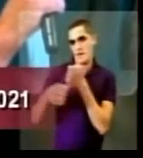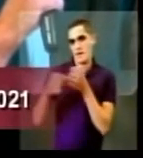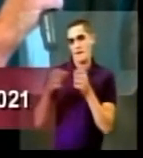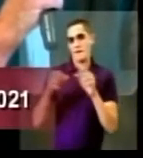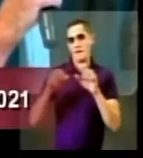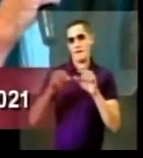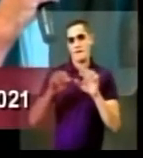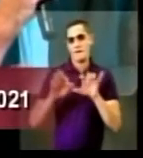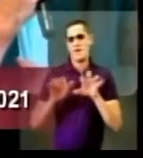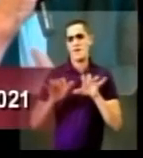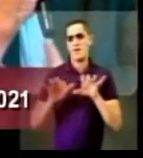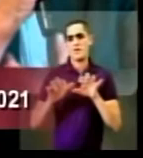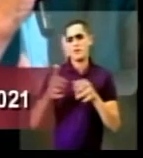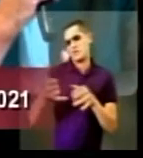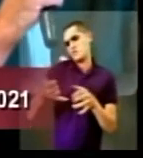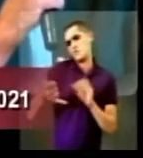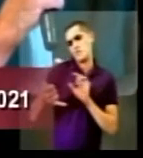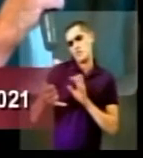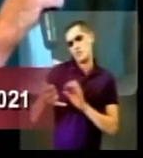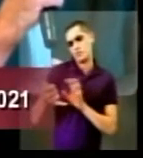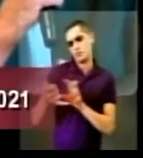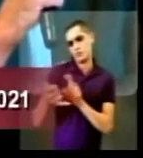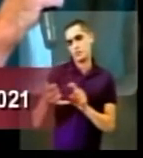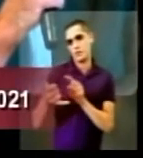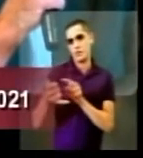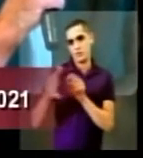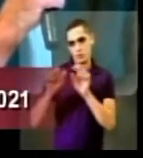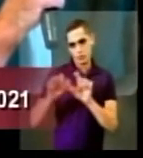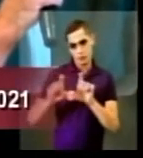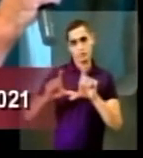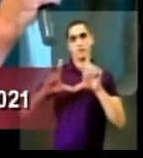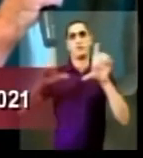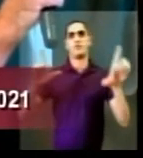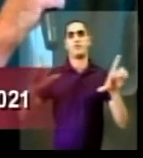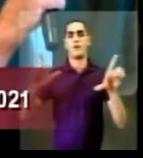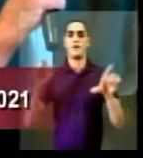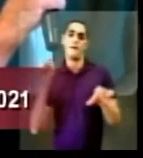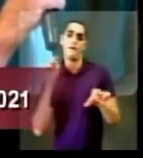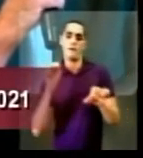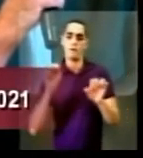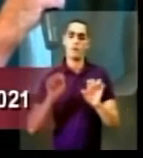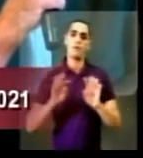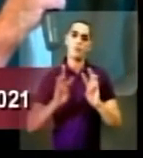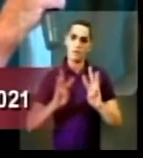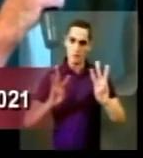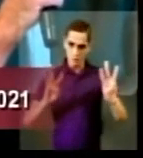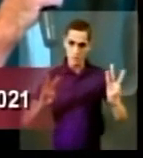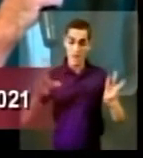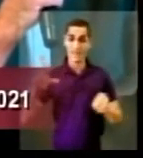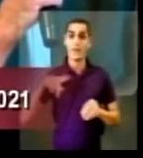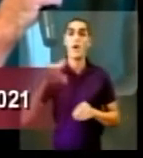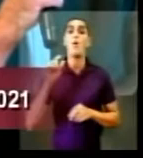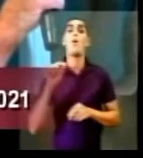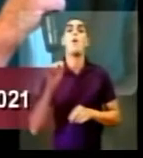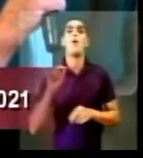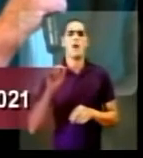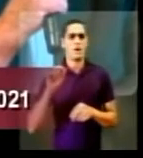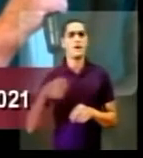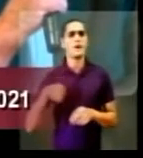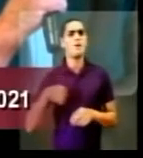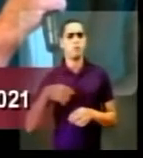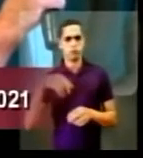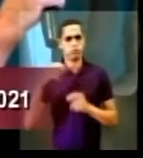VaciVida. Entrou nesse site, lá vai ter, esse site eu posso garantir é extremamente